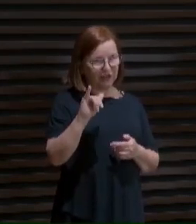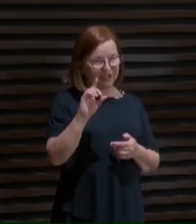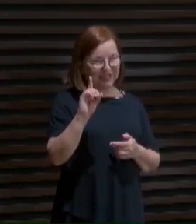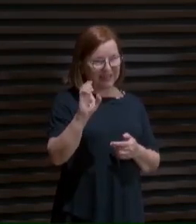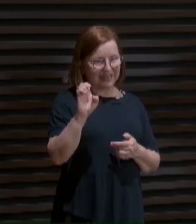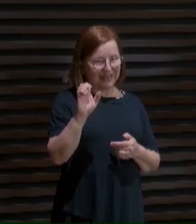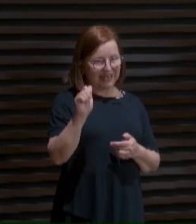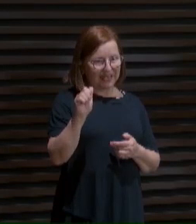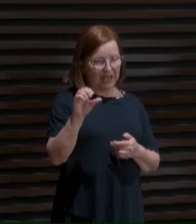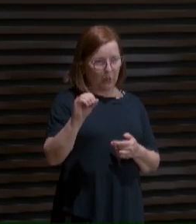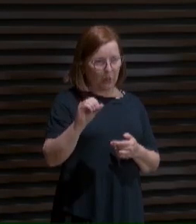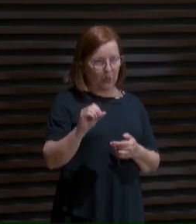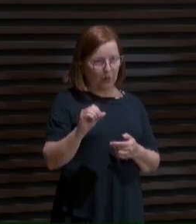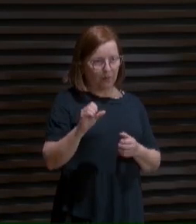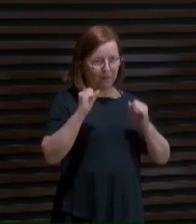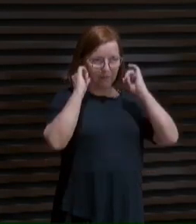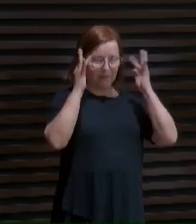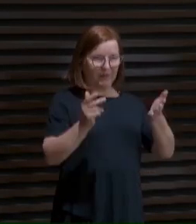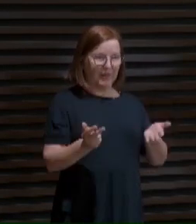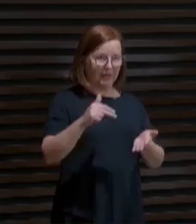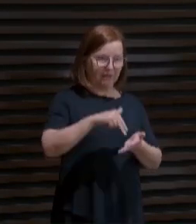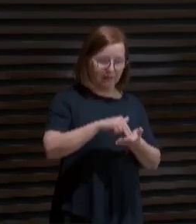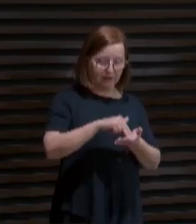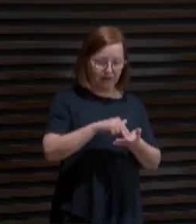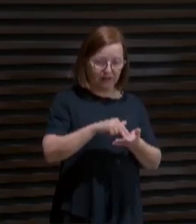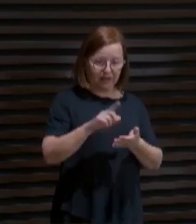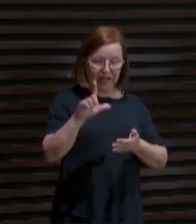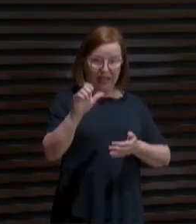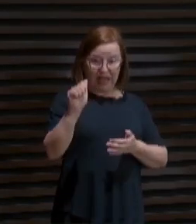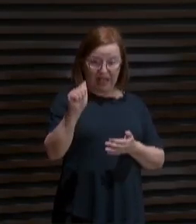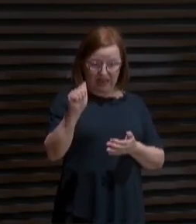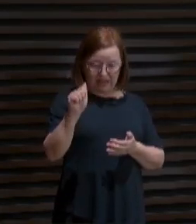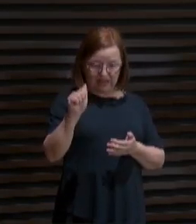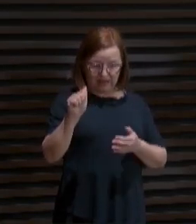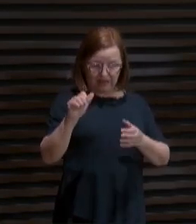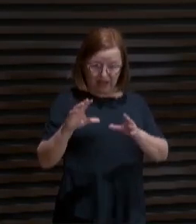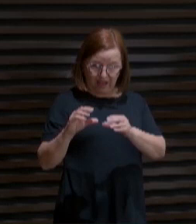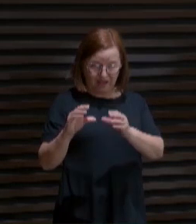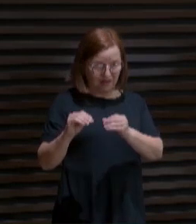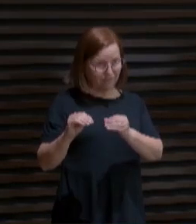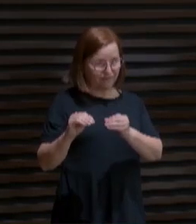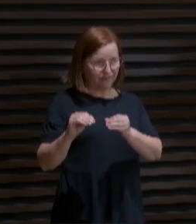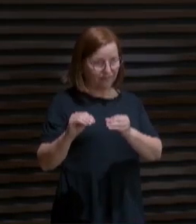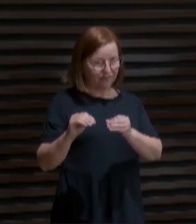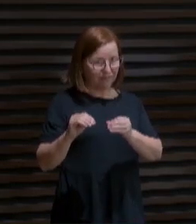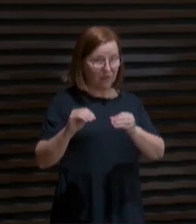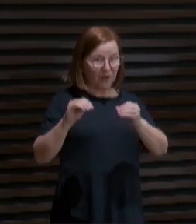e, apertando a lã do orvalho, o orvalho